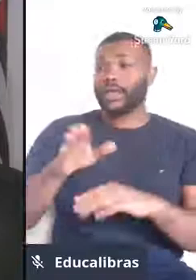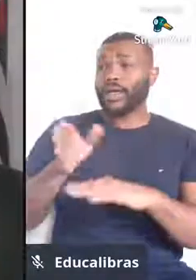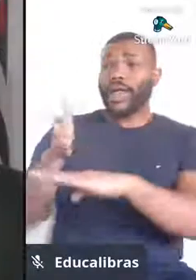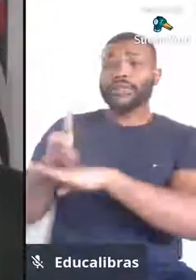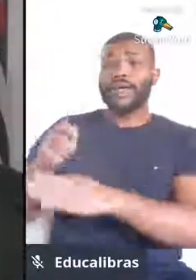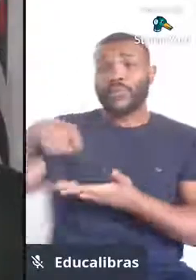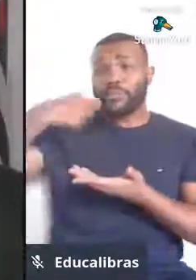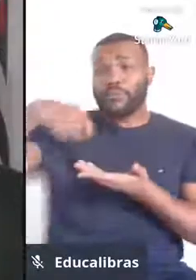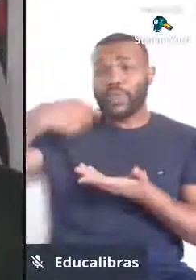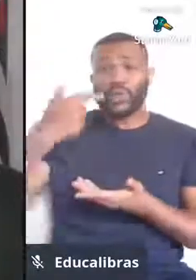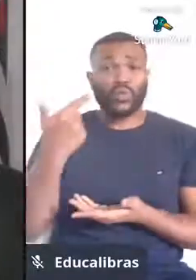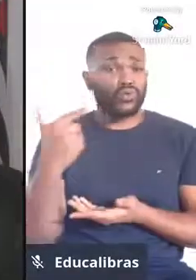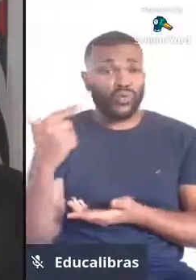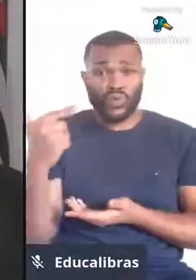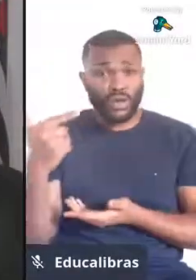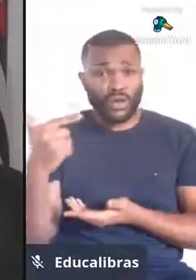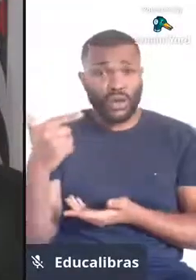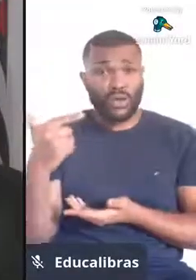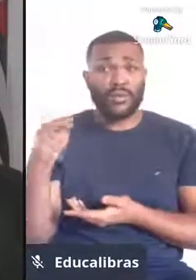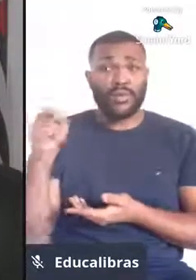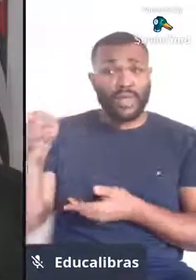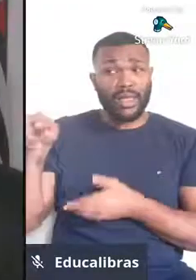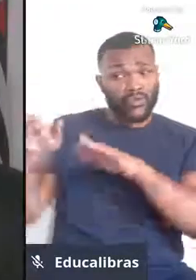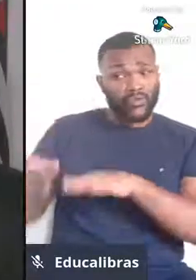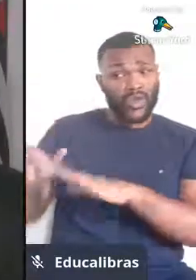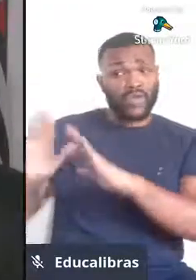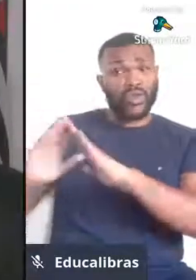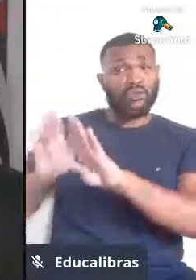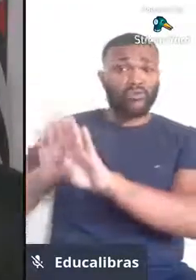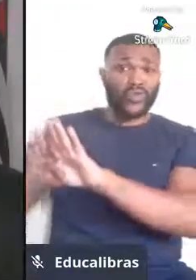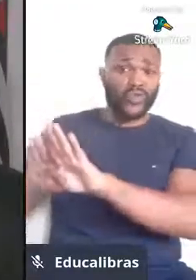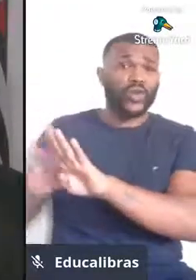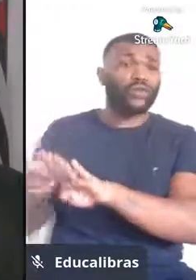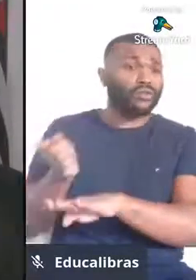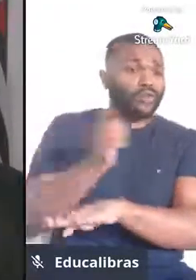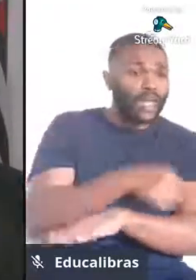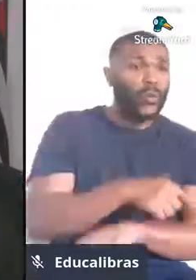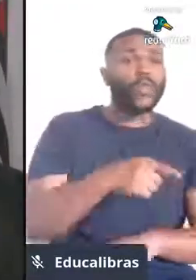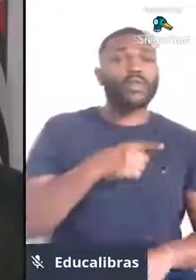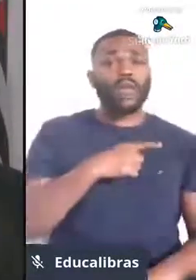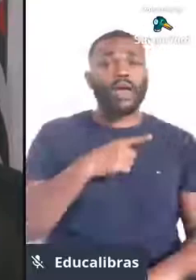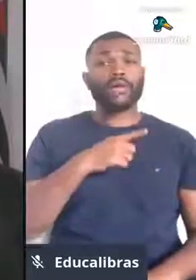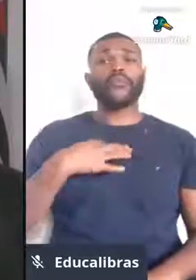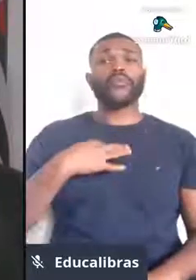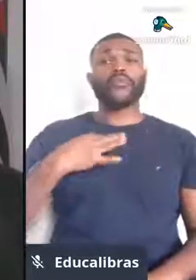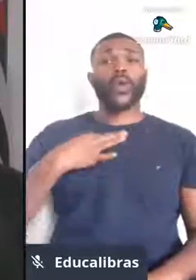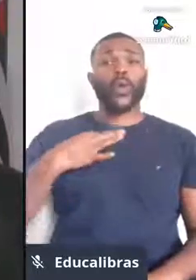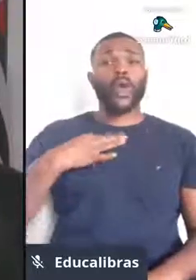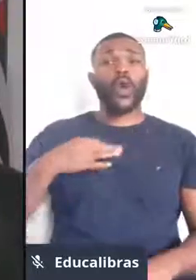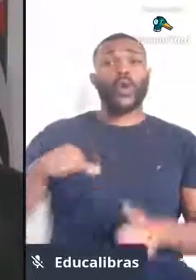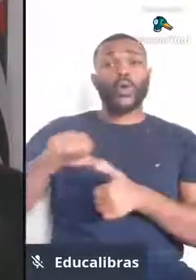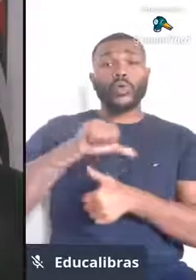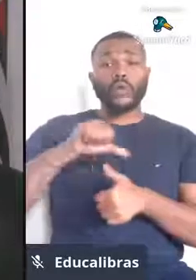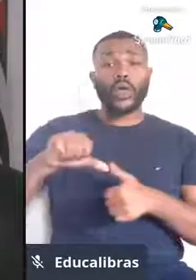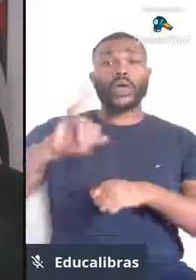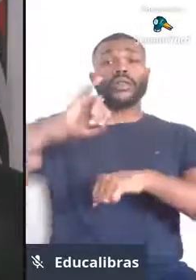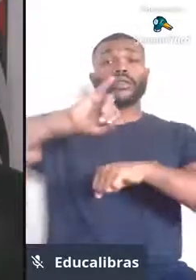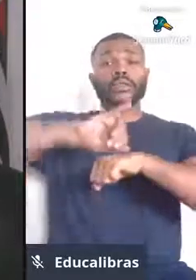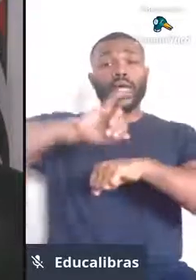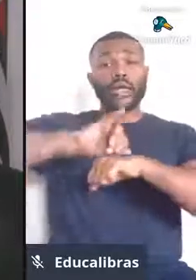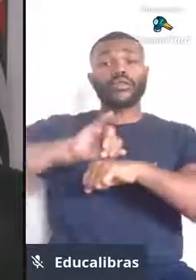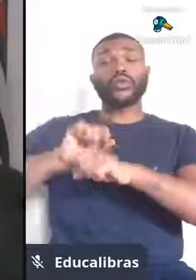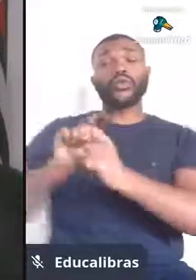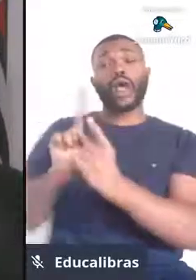era dada nas escolas. A gente tem vestiários públicos que foram construídos aqui no centro para atender a população de